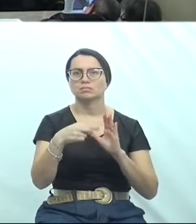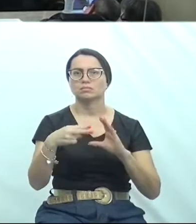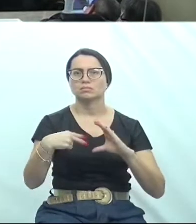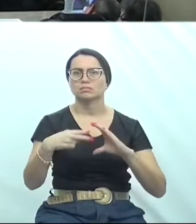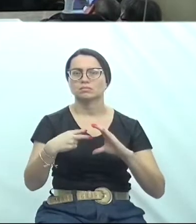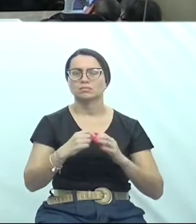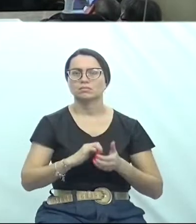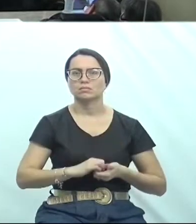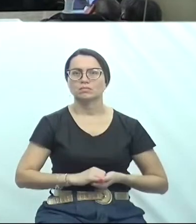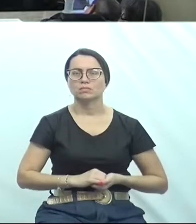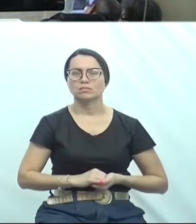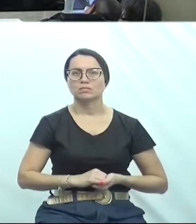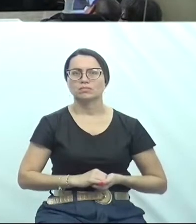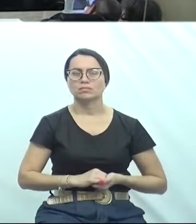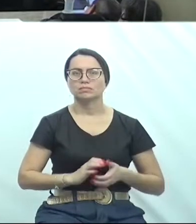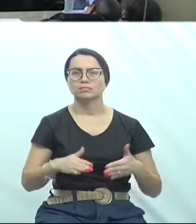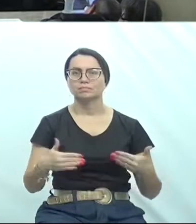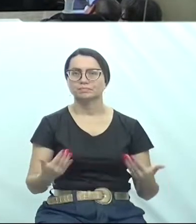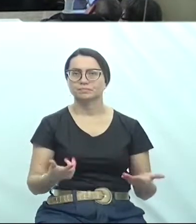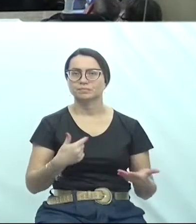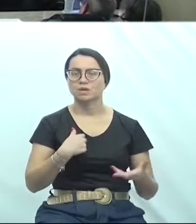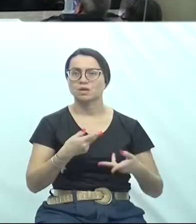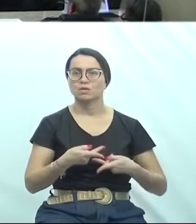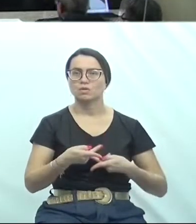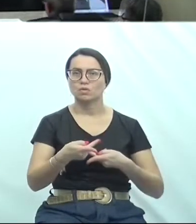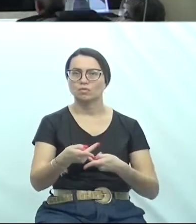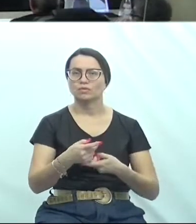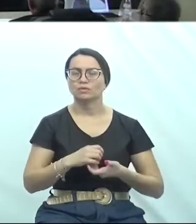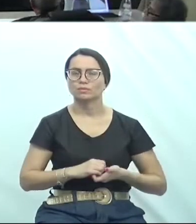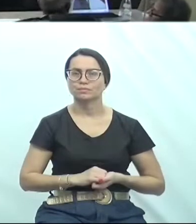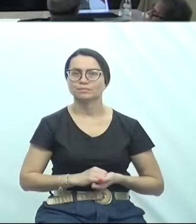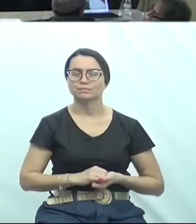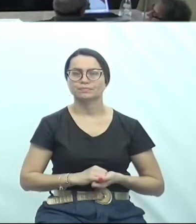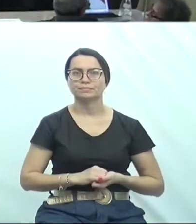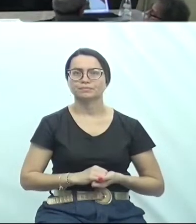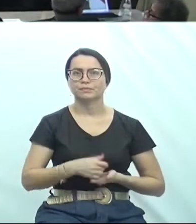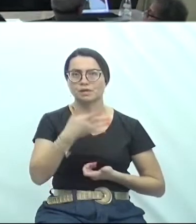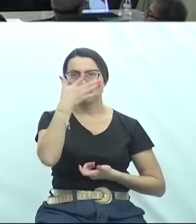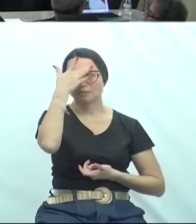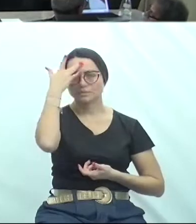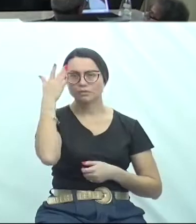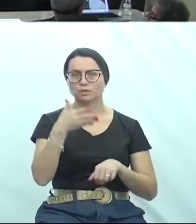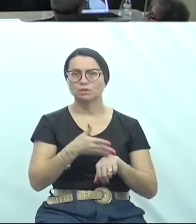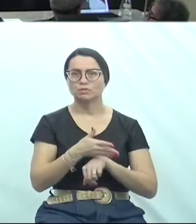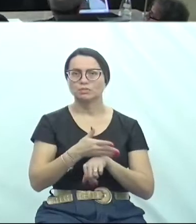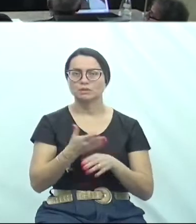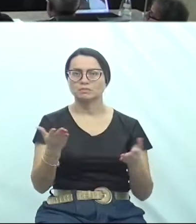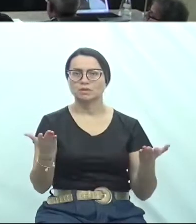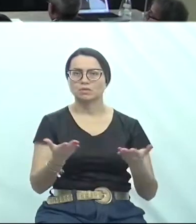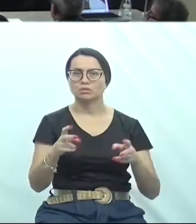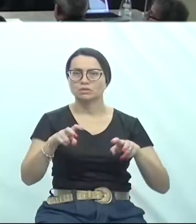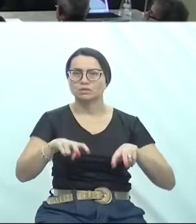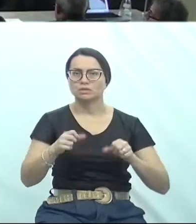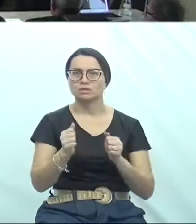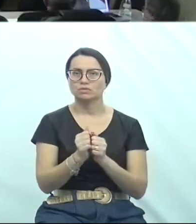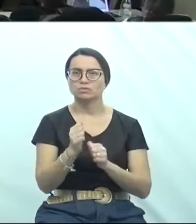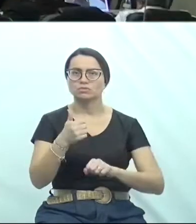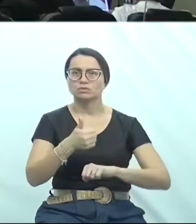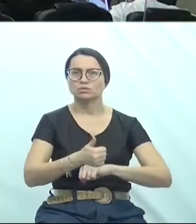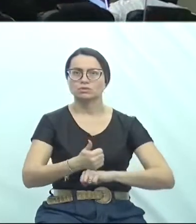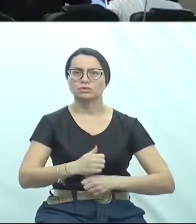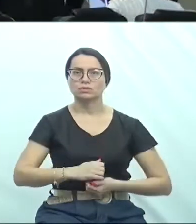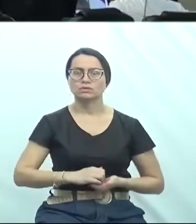Desta forma, convido-os para que adentrem ao plenário e tomem assento junto à mesa diretora.